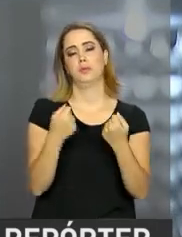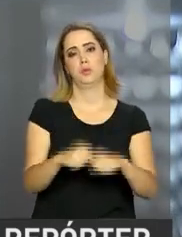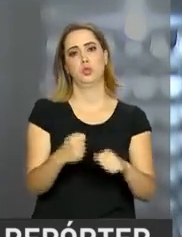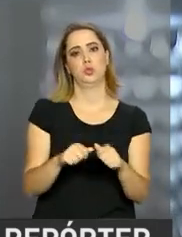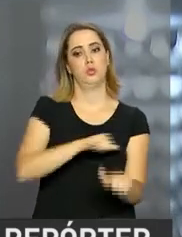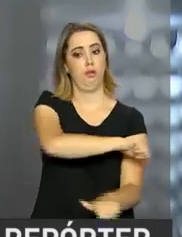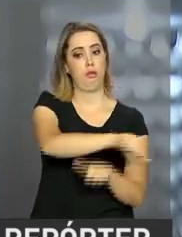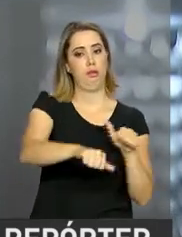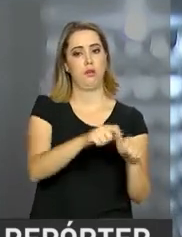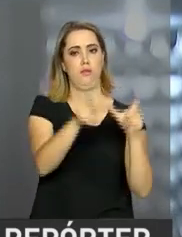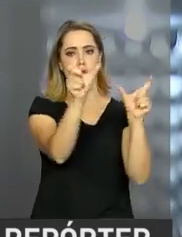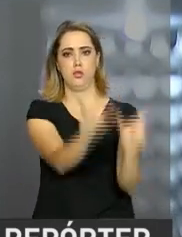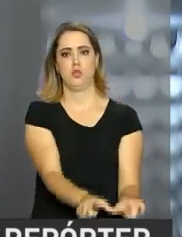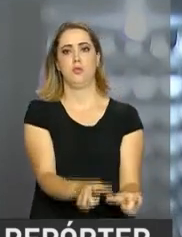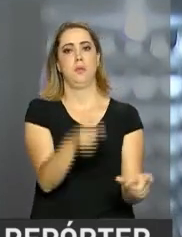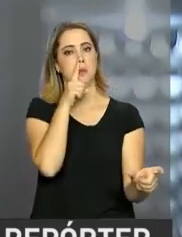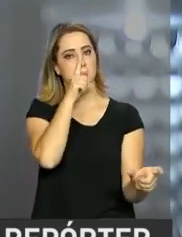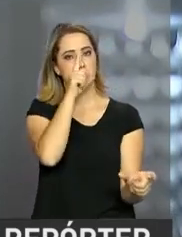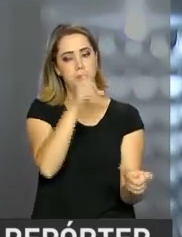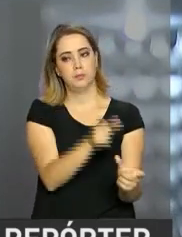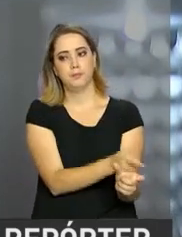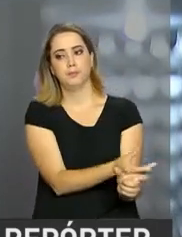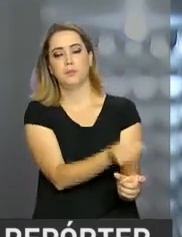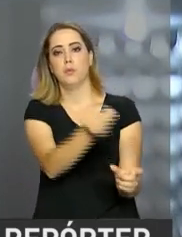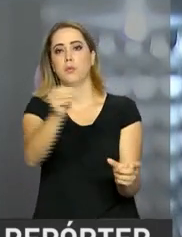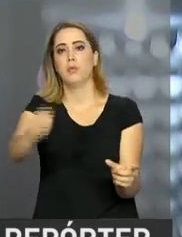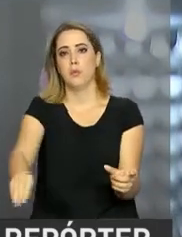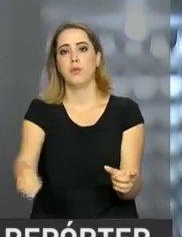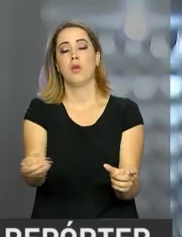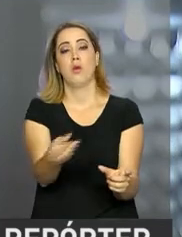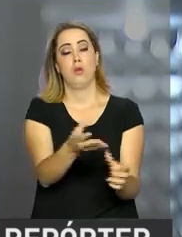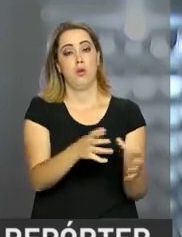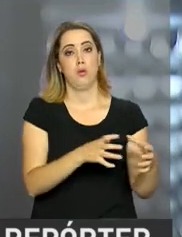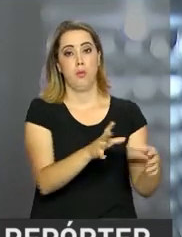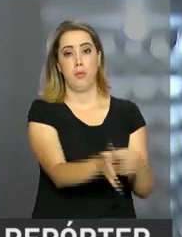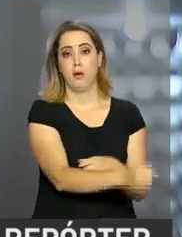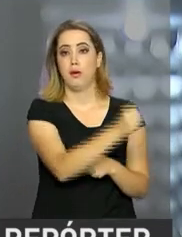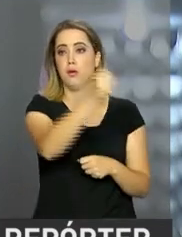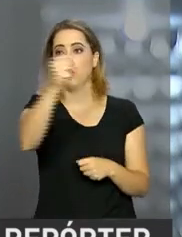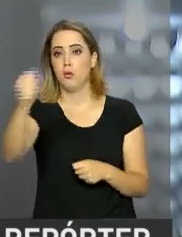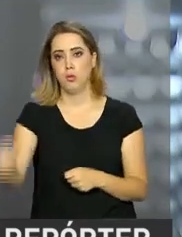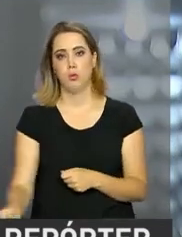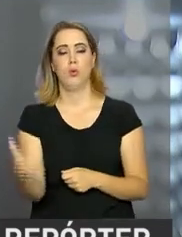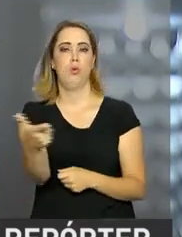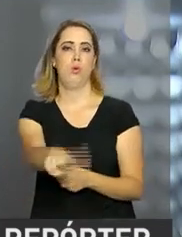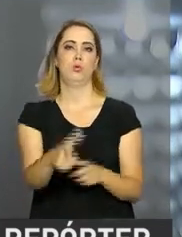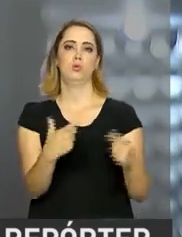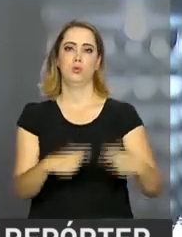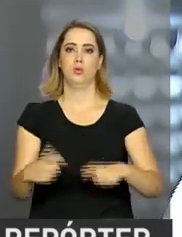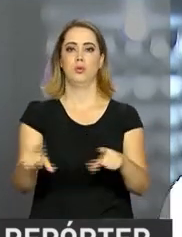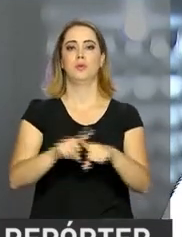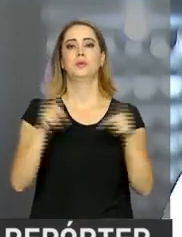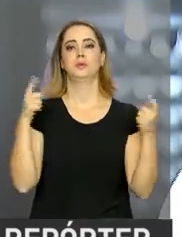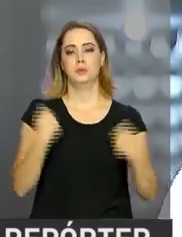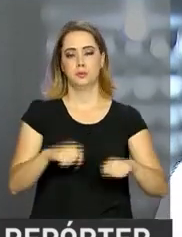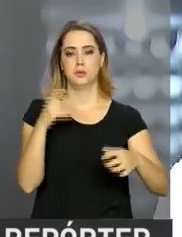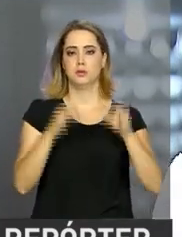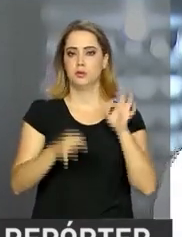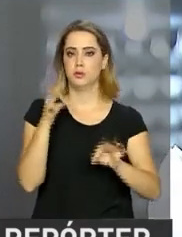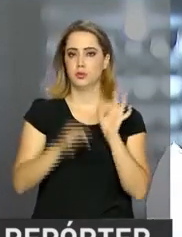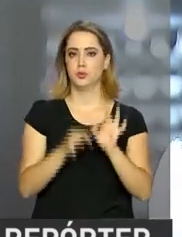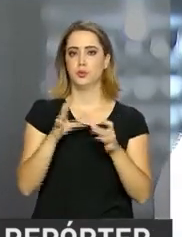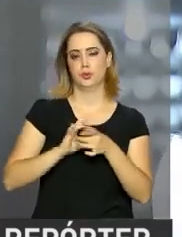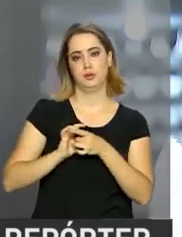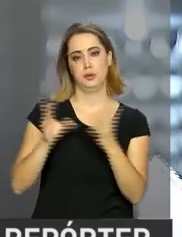de presos para presídios federais mas essa decisão em alguns casos ainda depende do poder judiciário